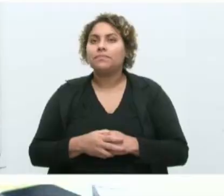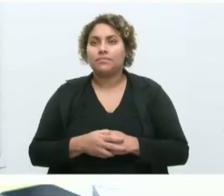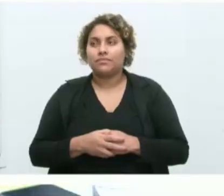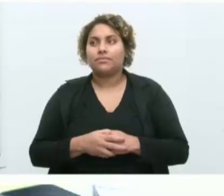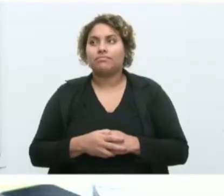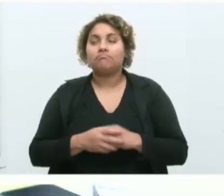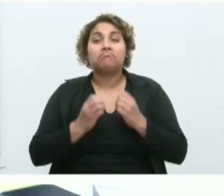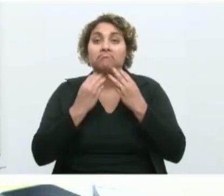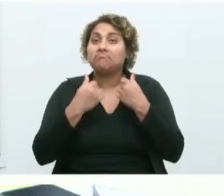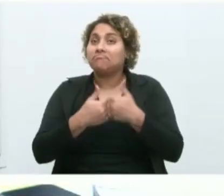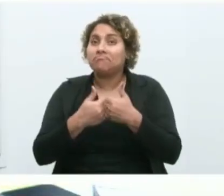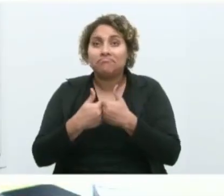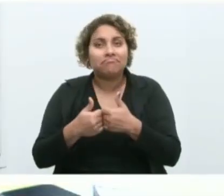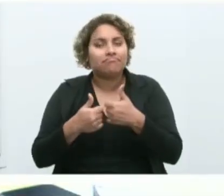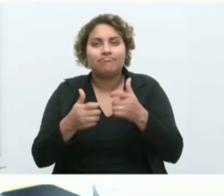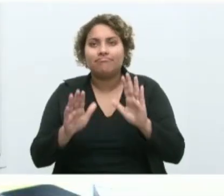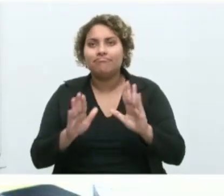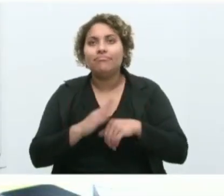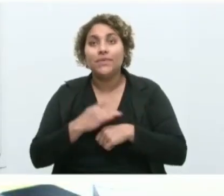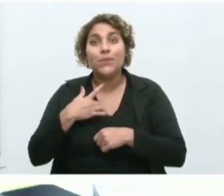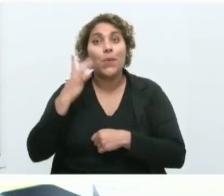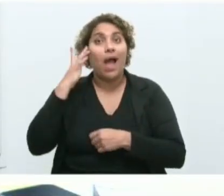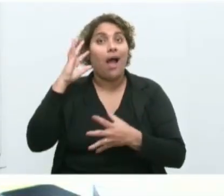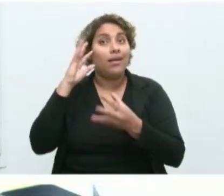Então tá bom, gente. Eu acho que